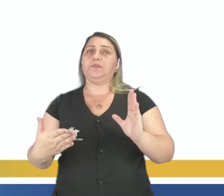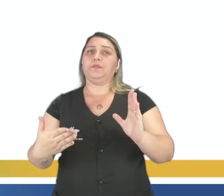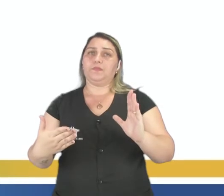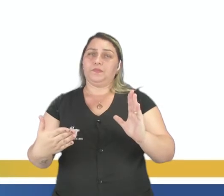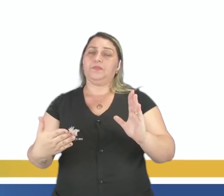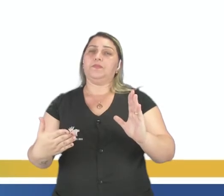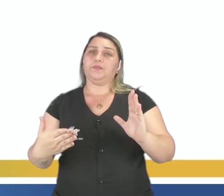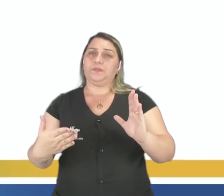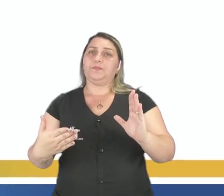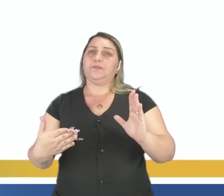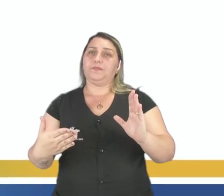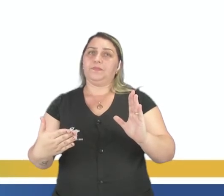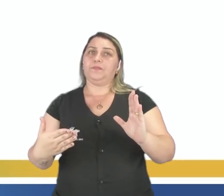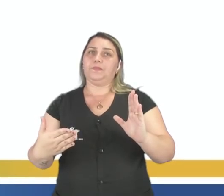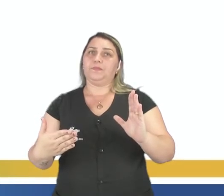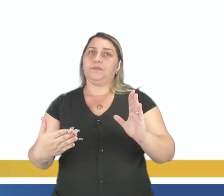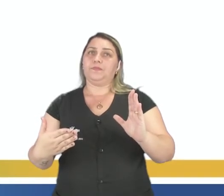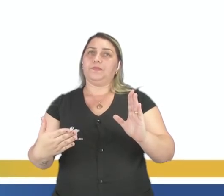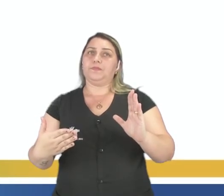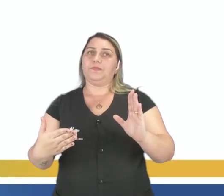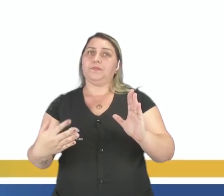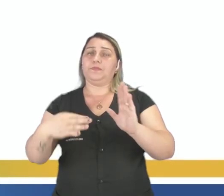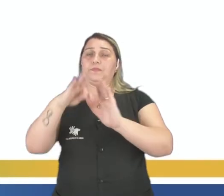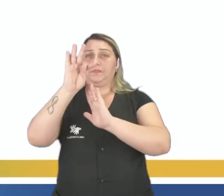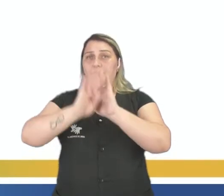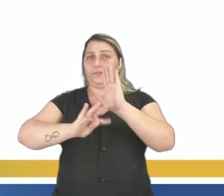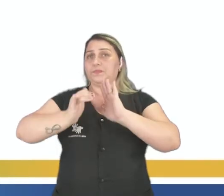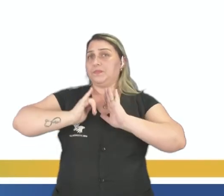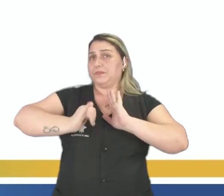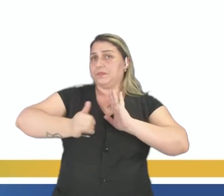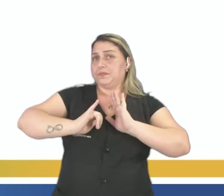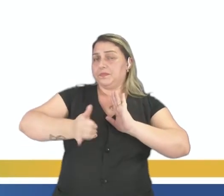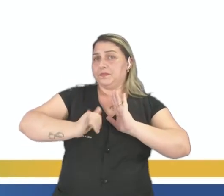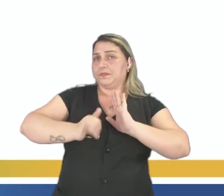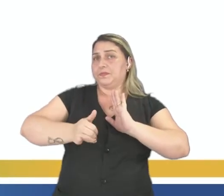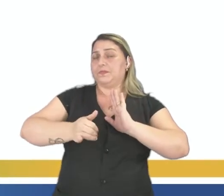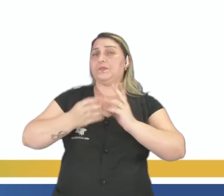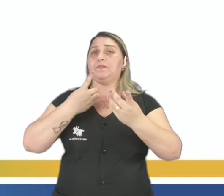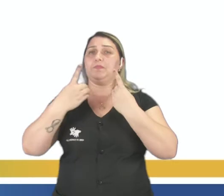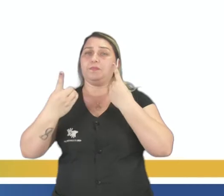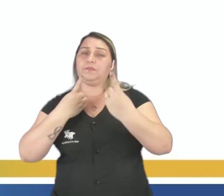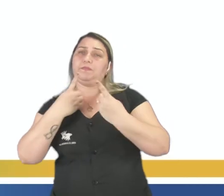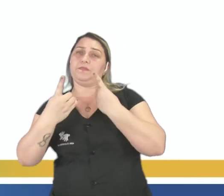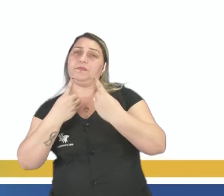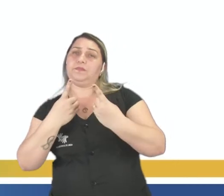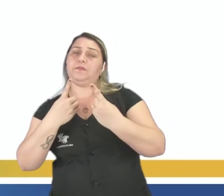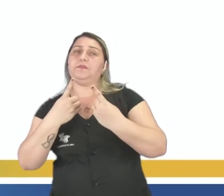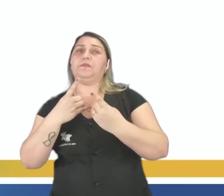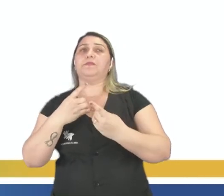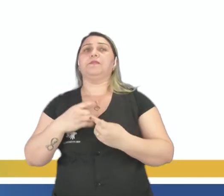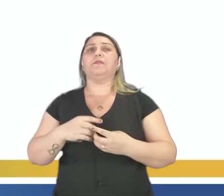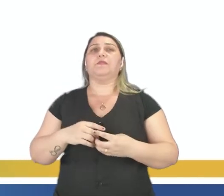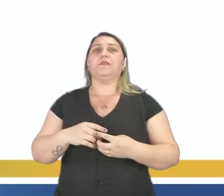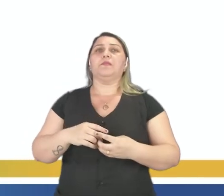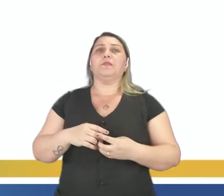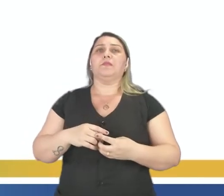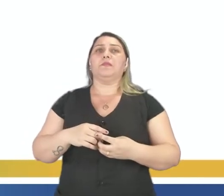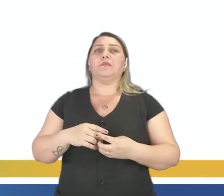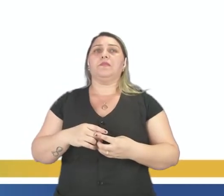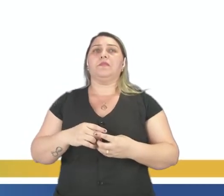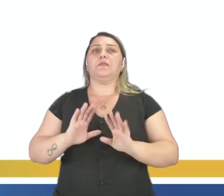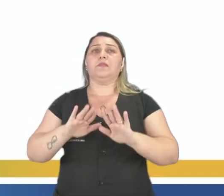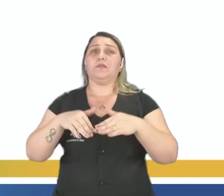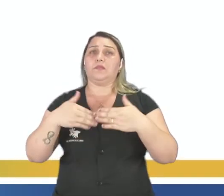marcante do tipo textual diálogo ou dialogado? 4.